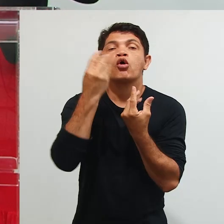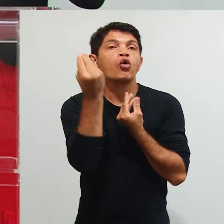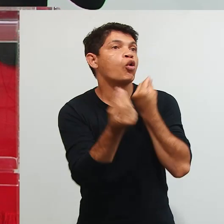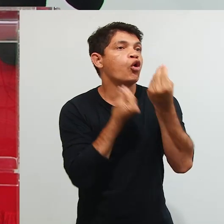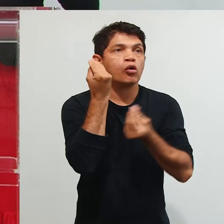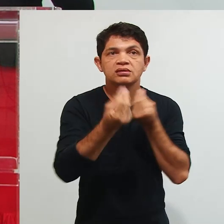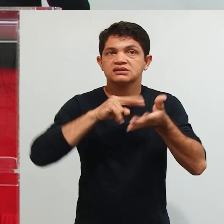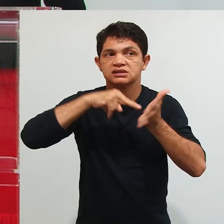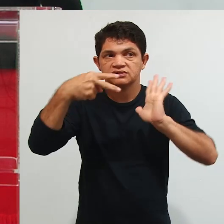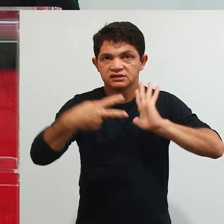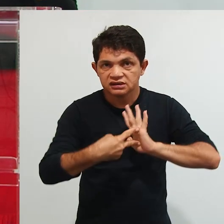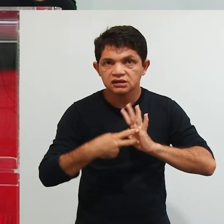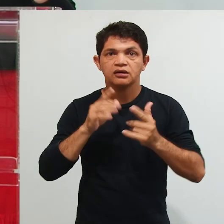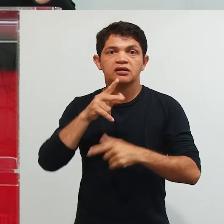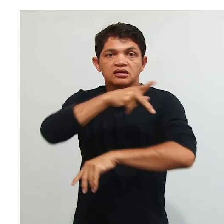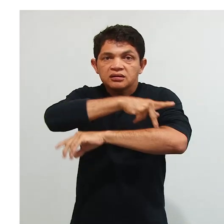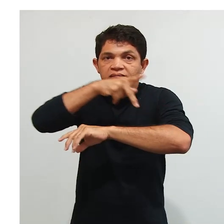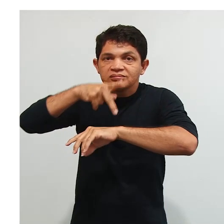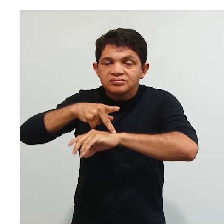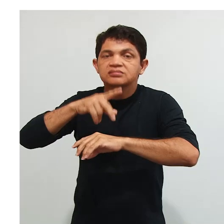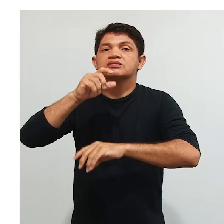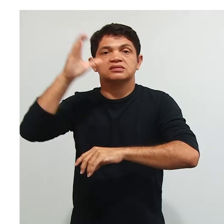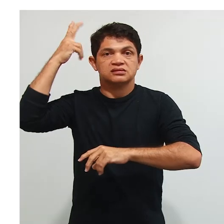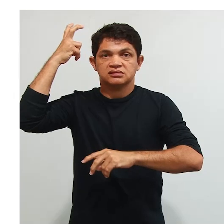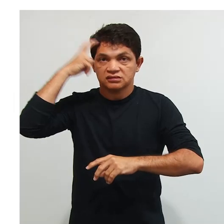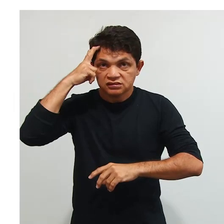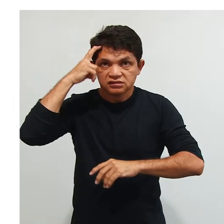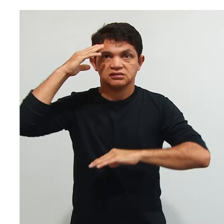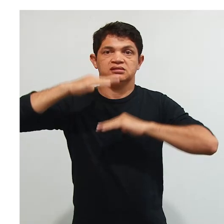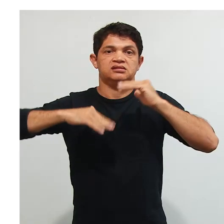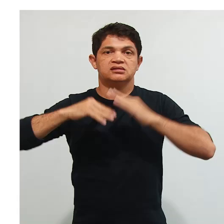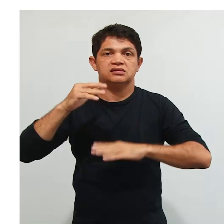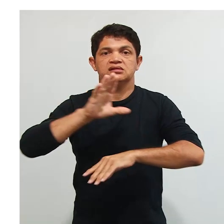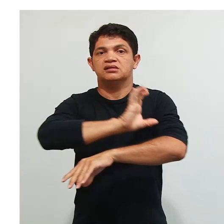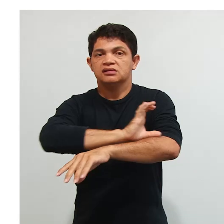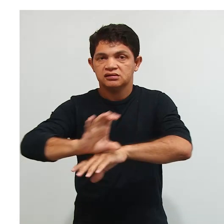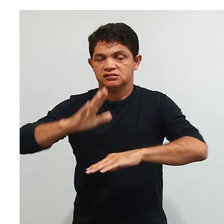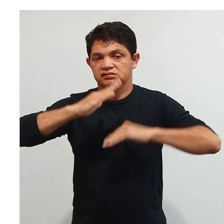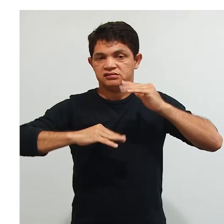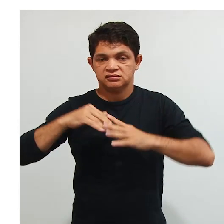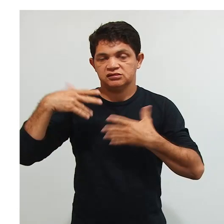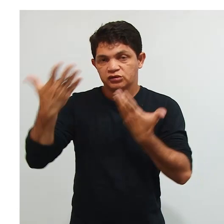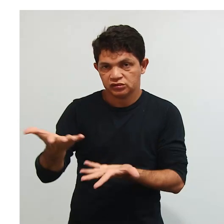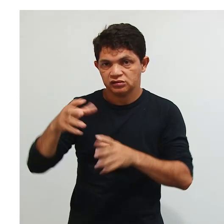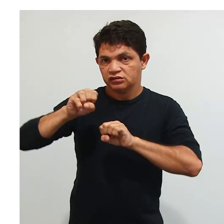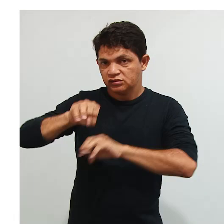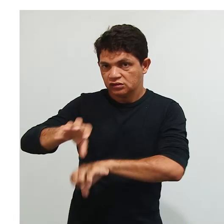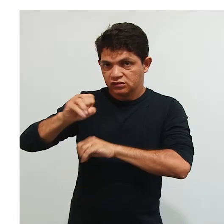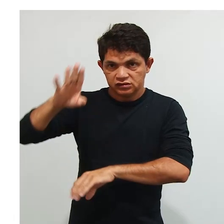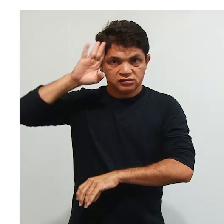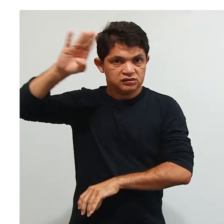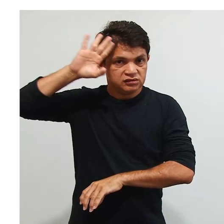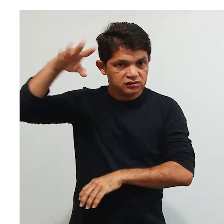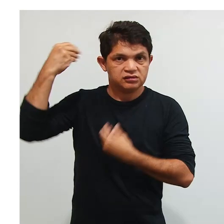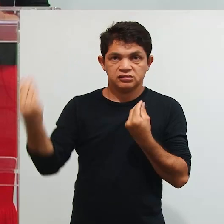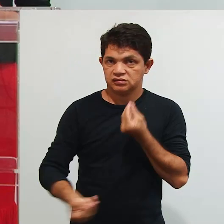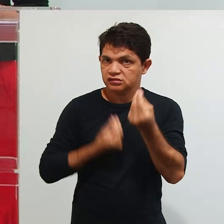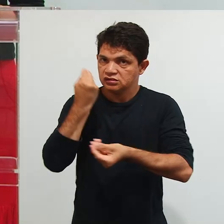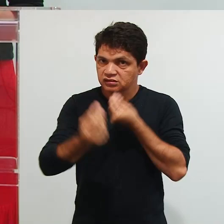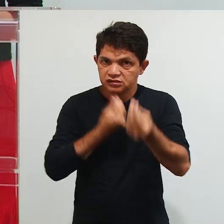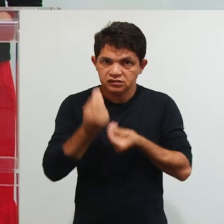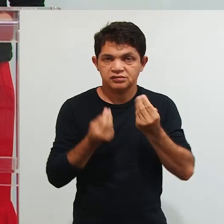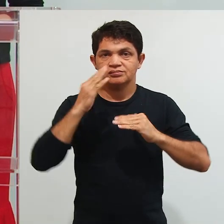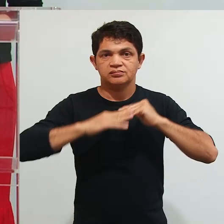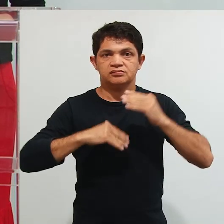está relacionada ao campo pedagógico, sociocultural, o emocional ou até mesmo neurológico. Então, por que